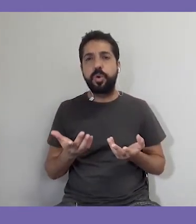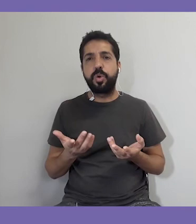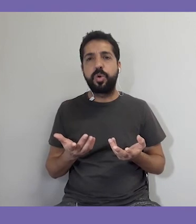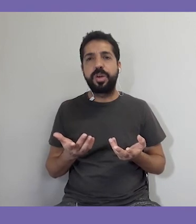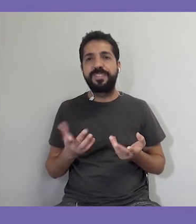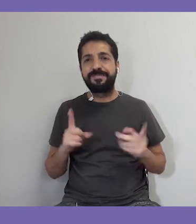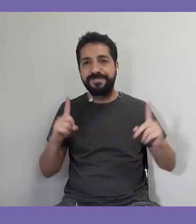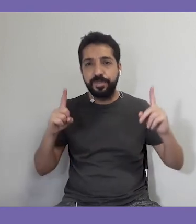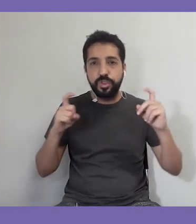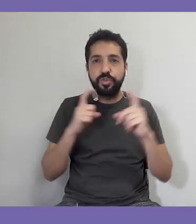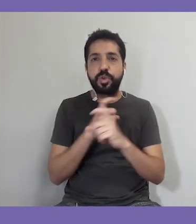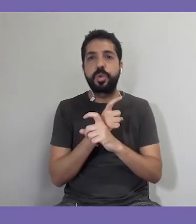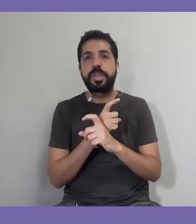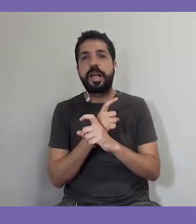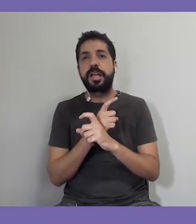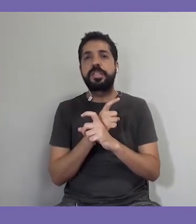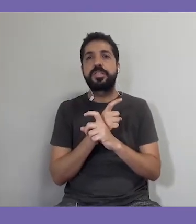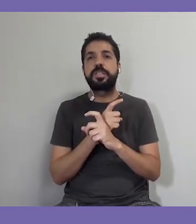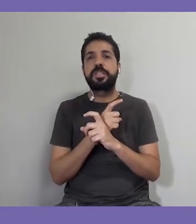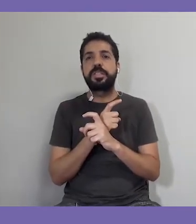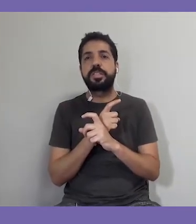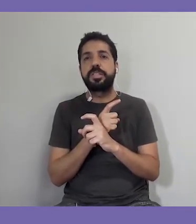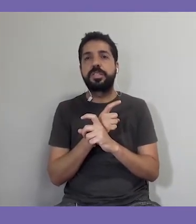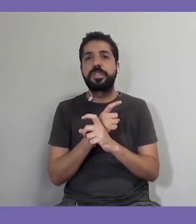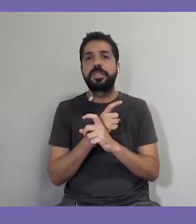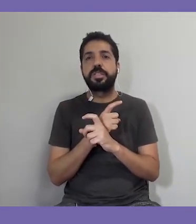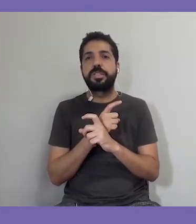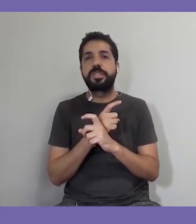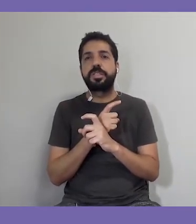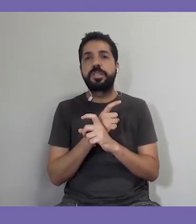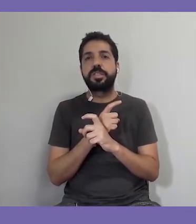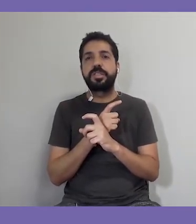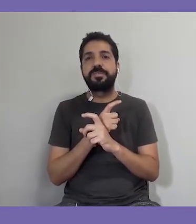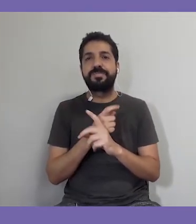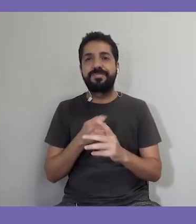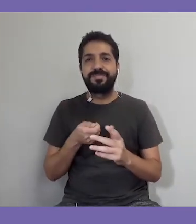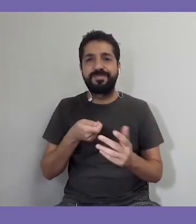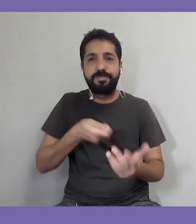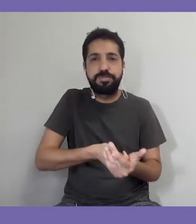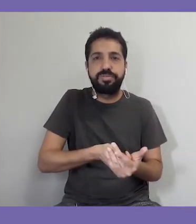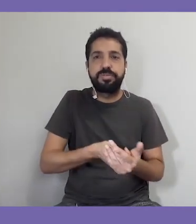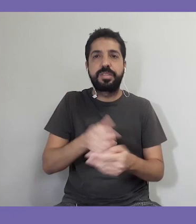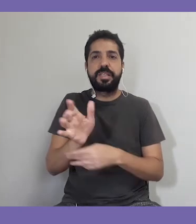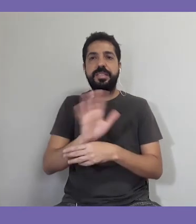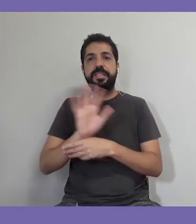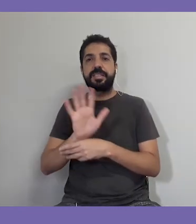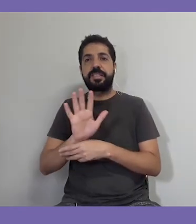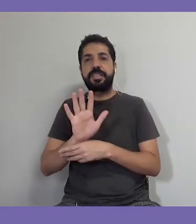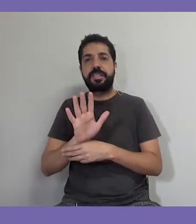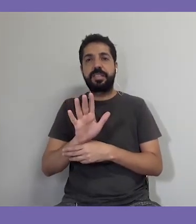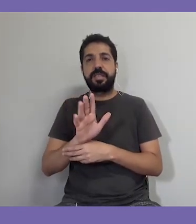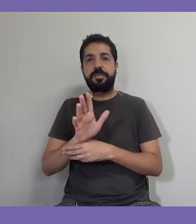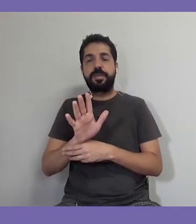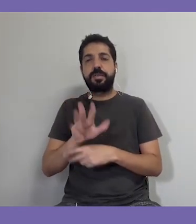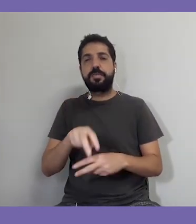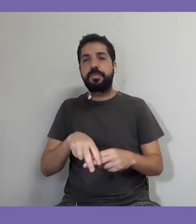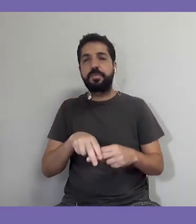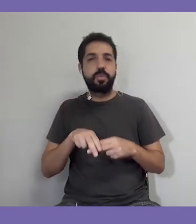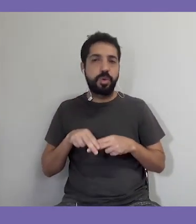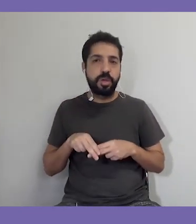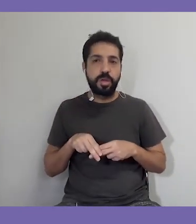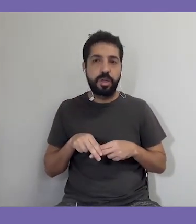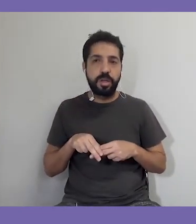também da dificuldade que está sendo imposta ao cinema, né, pelo,